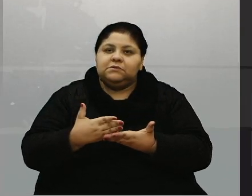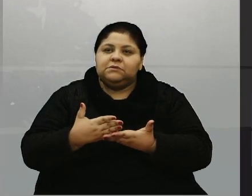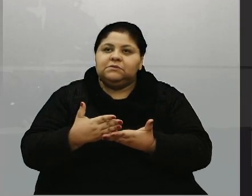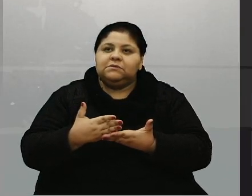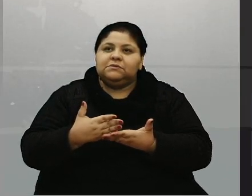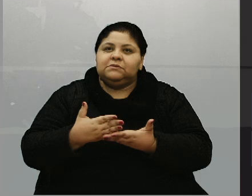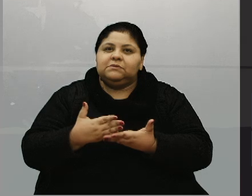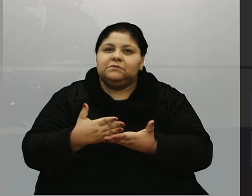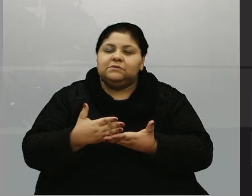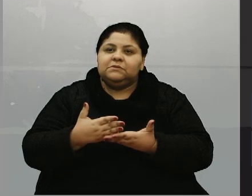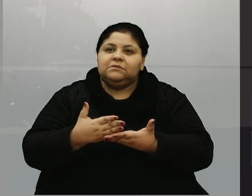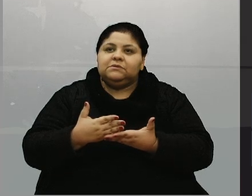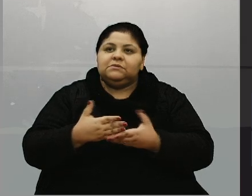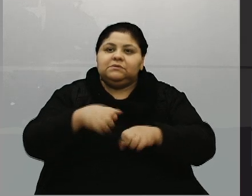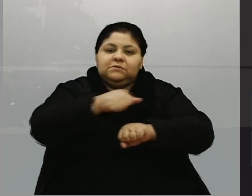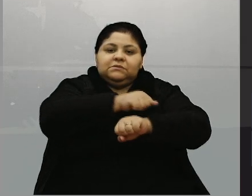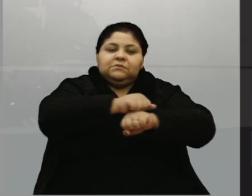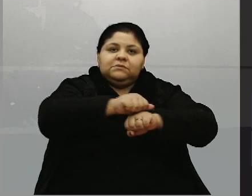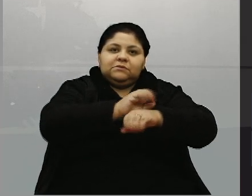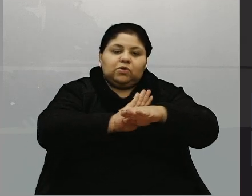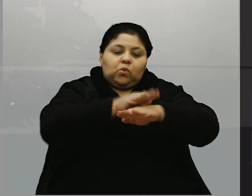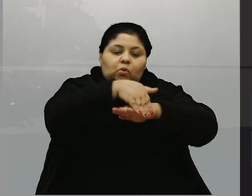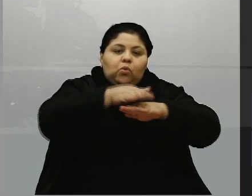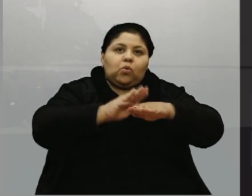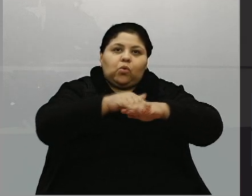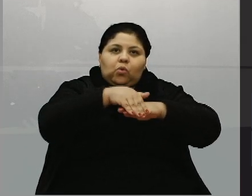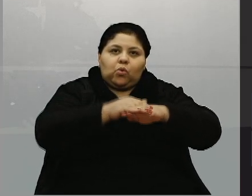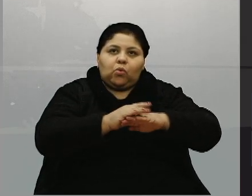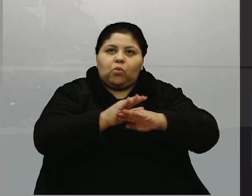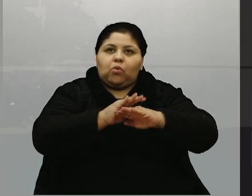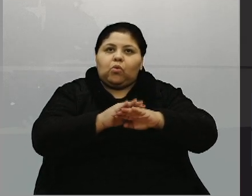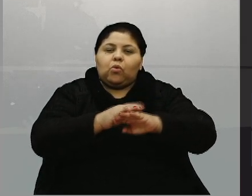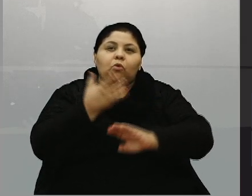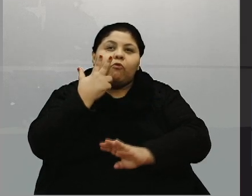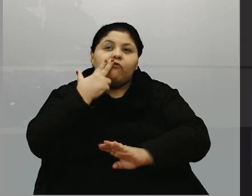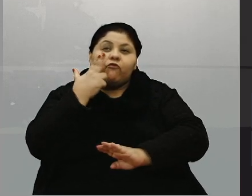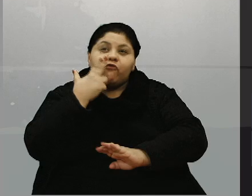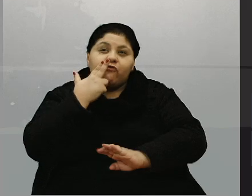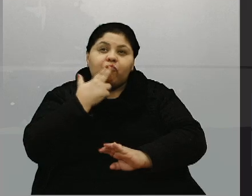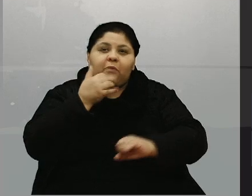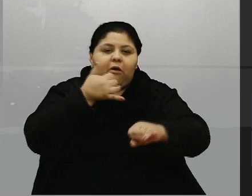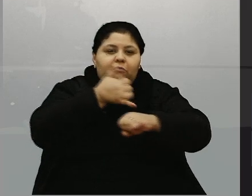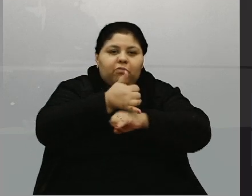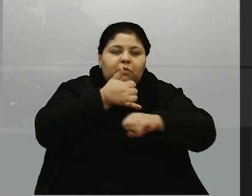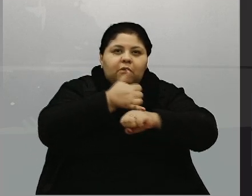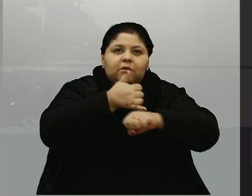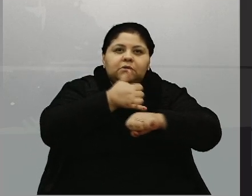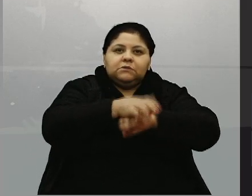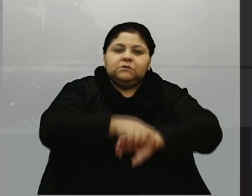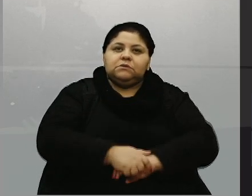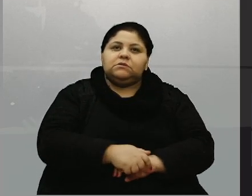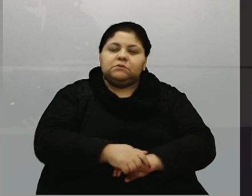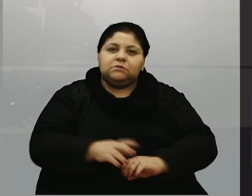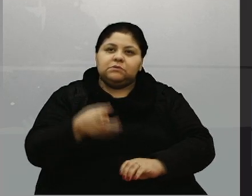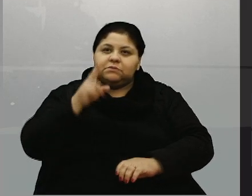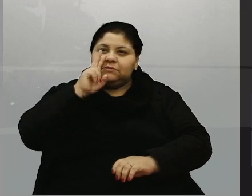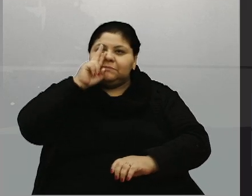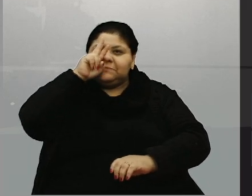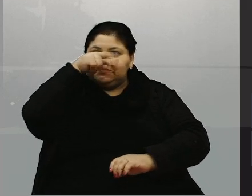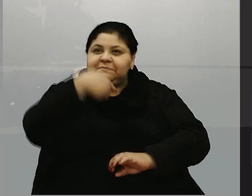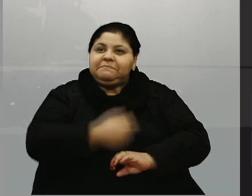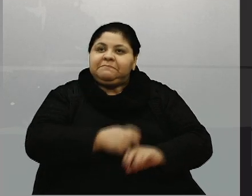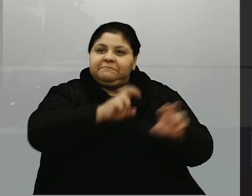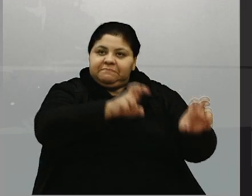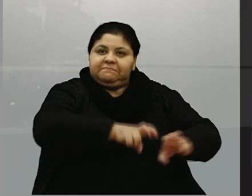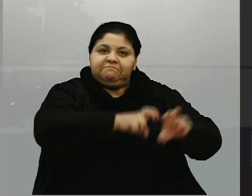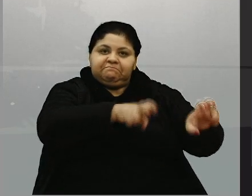setor calçadista, curtumes, fumageiras, metalurgia e também fortemente na